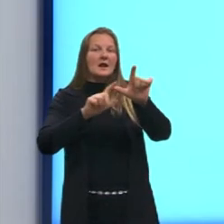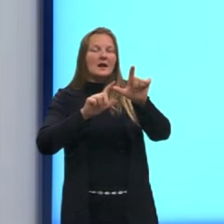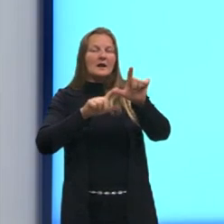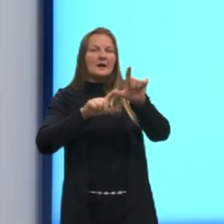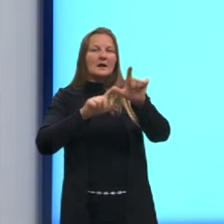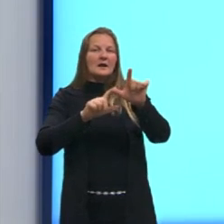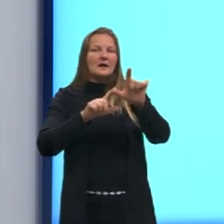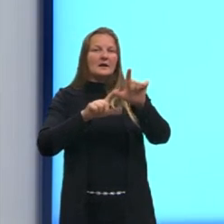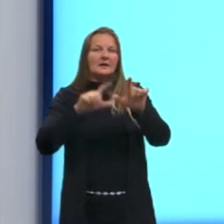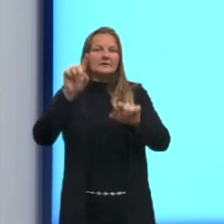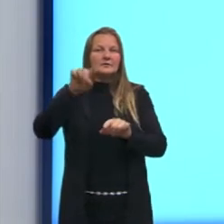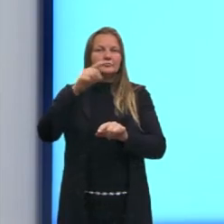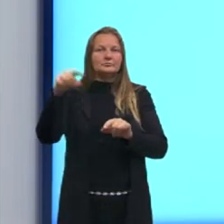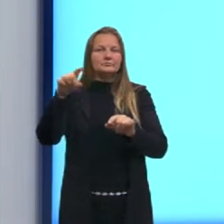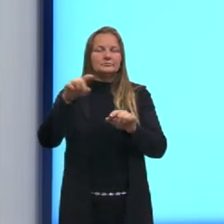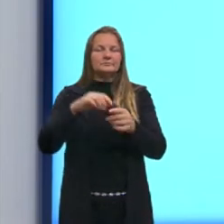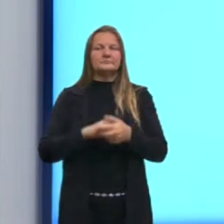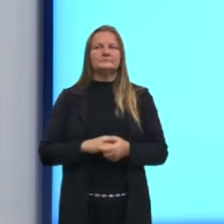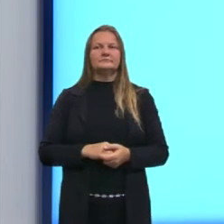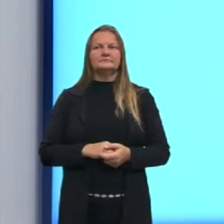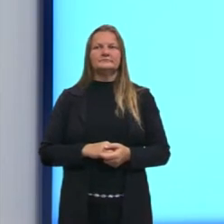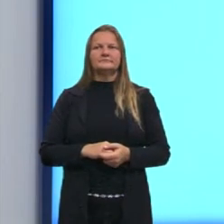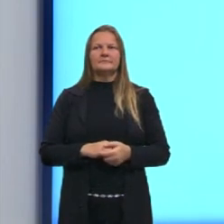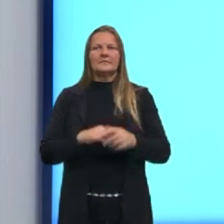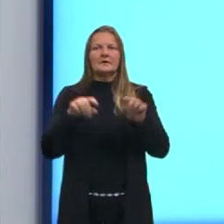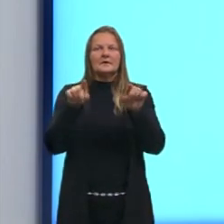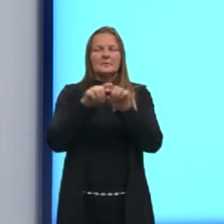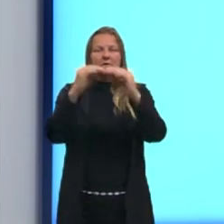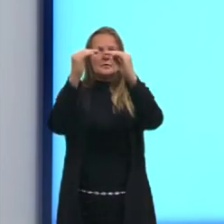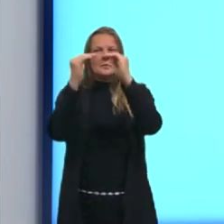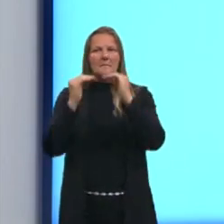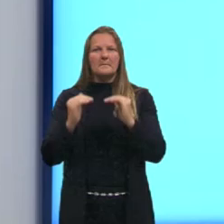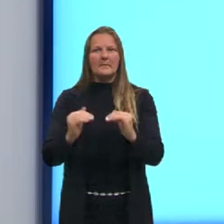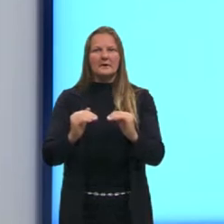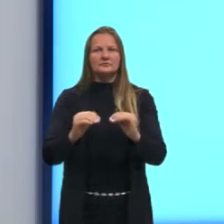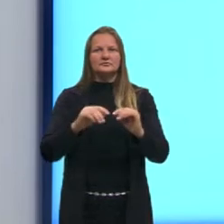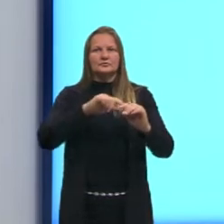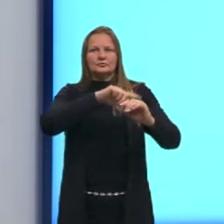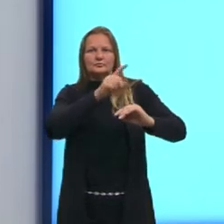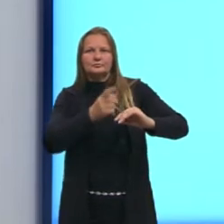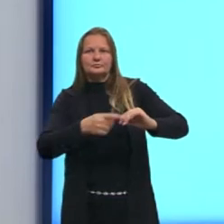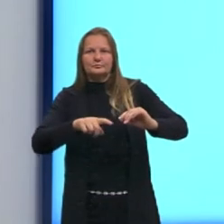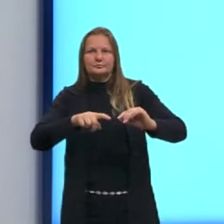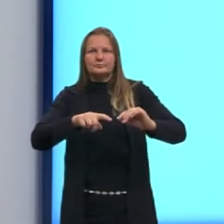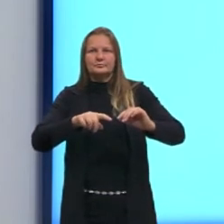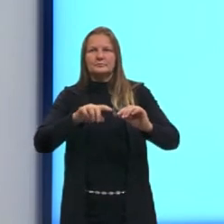aulas. E aqui embaixo também, ó, o lambda ele pode ser deslocado então para outros lugares.